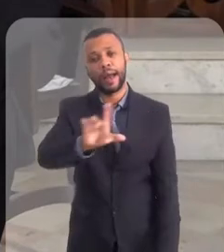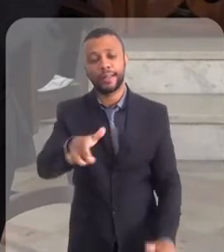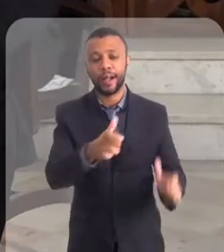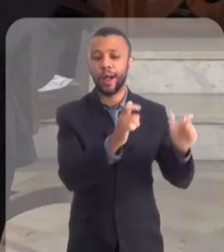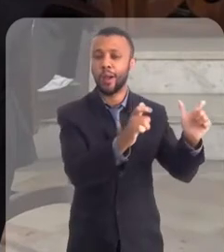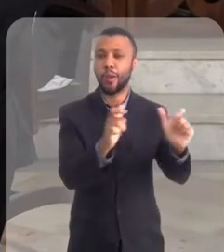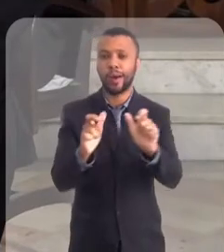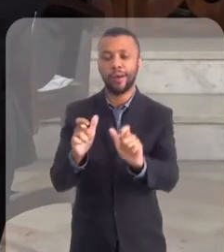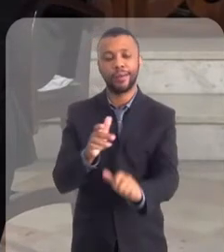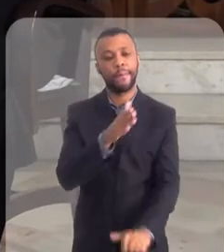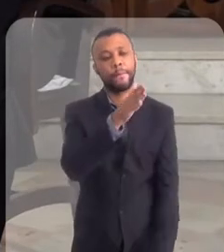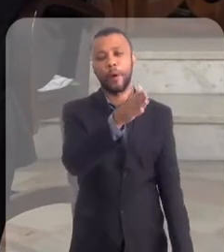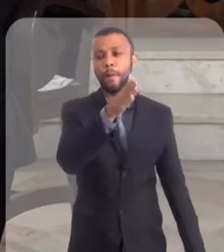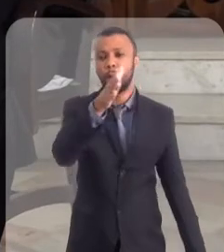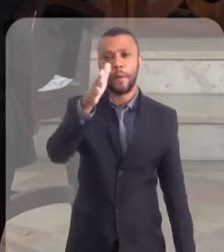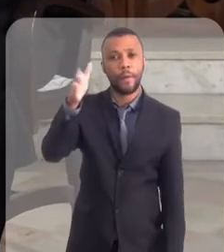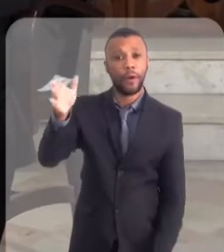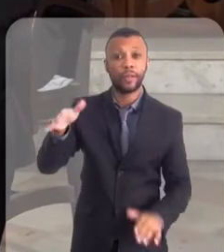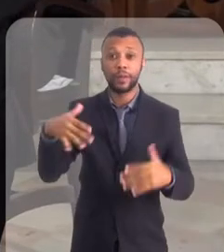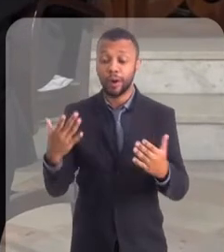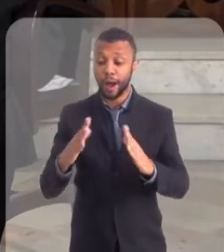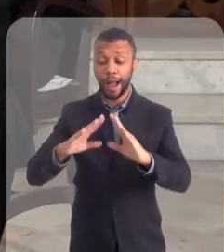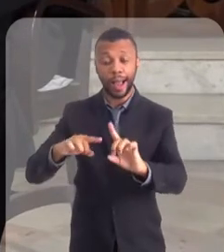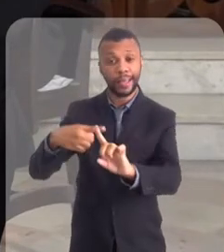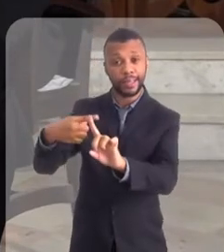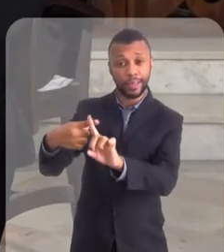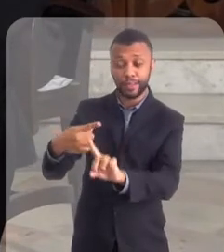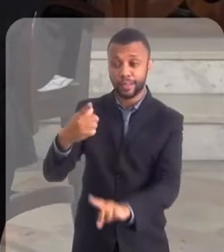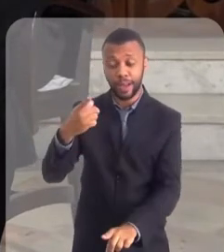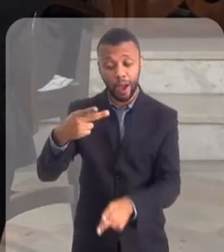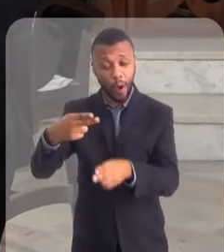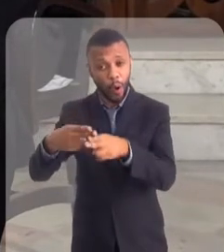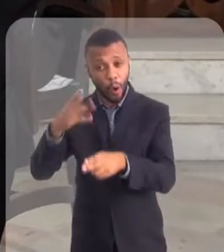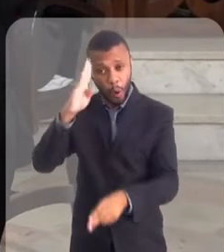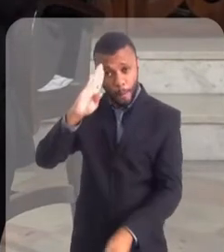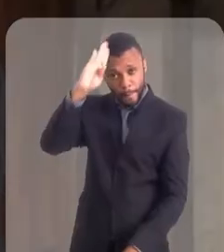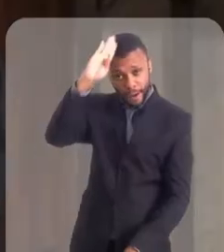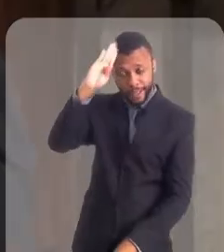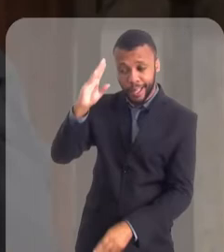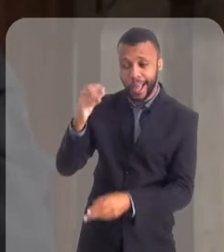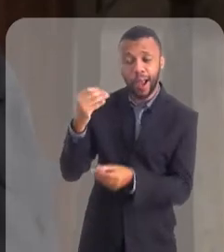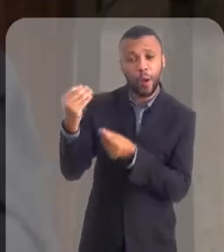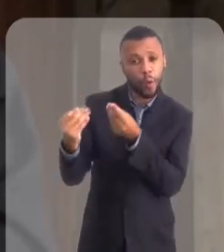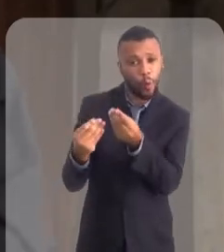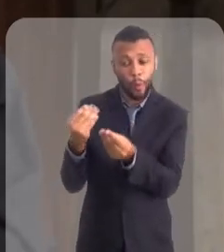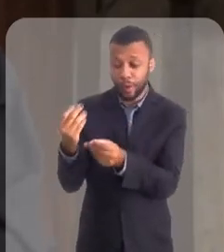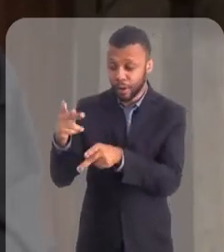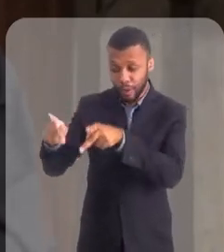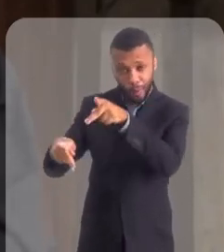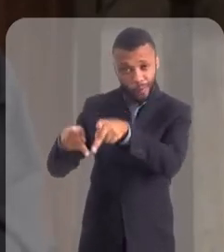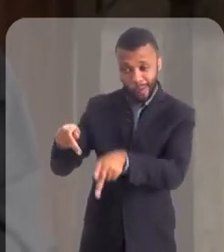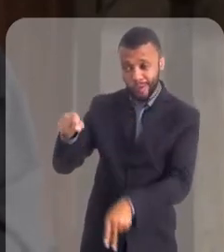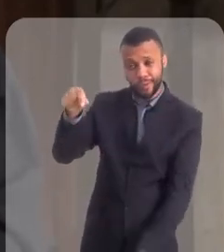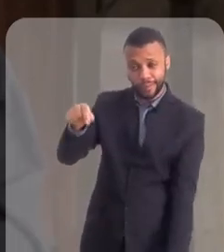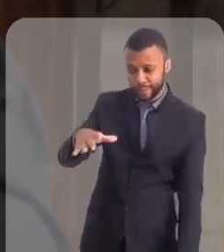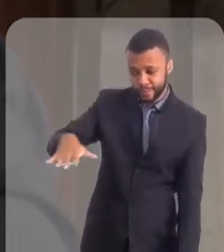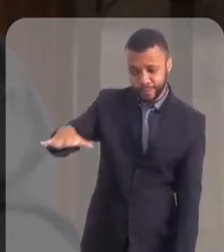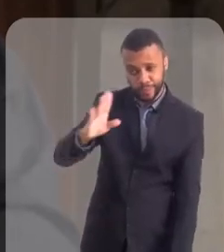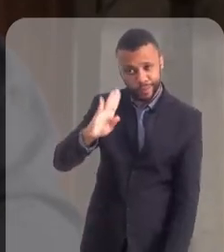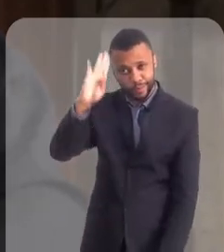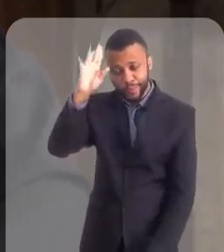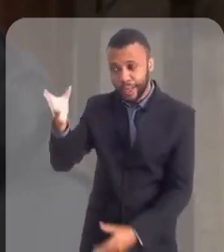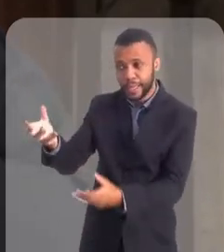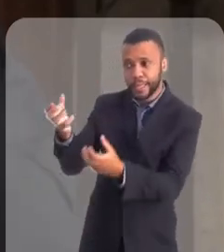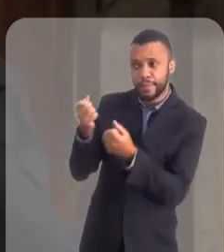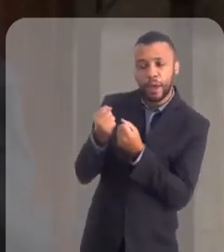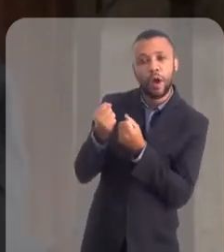local, Luzia. Então, a Igreja Romana é o modo como o povo romano recebeu o Evangelho e